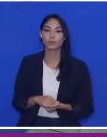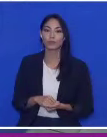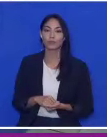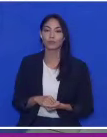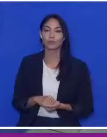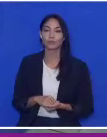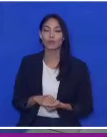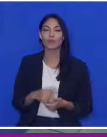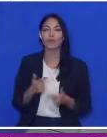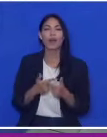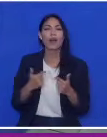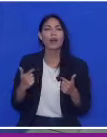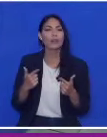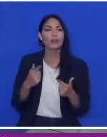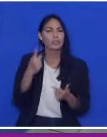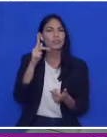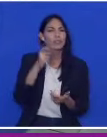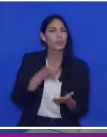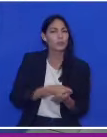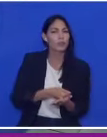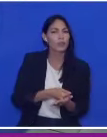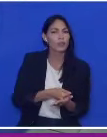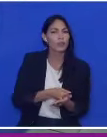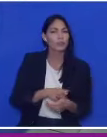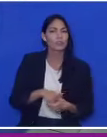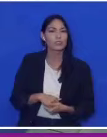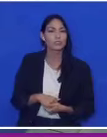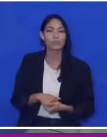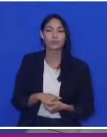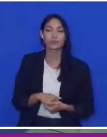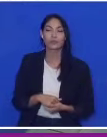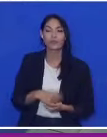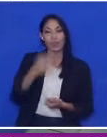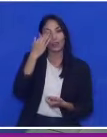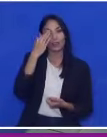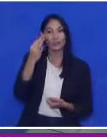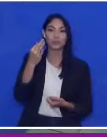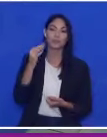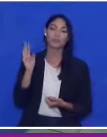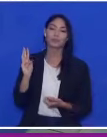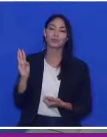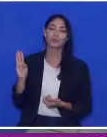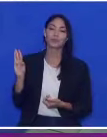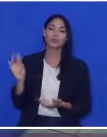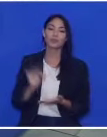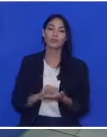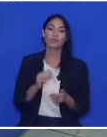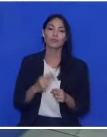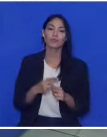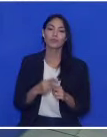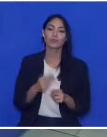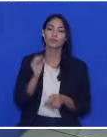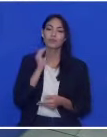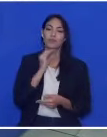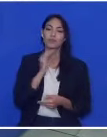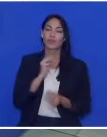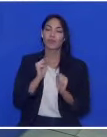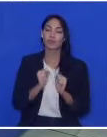de saber se a sorte realmente estava na sua aposta. Fique atento ao site da Caixa, pois em